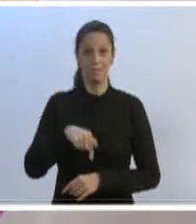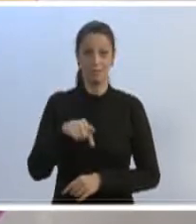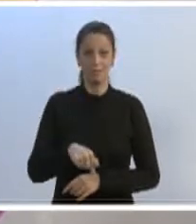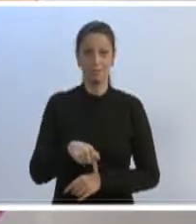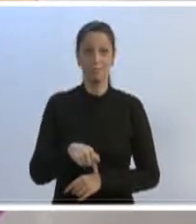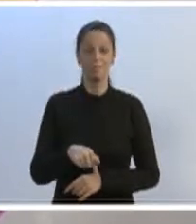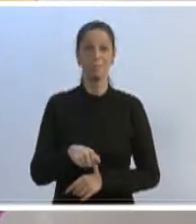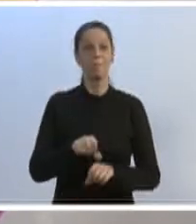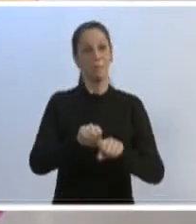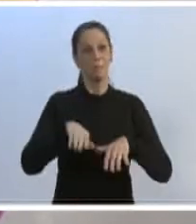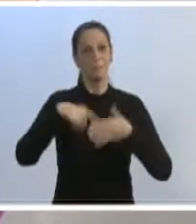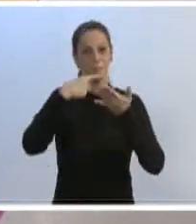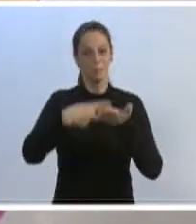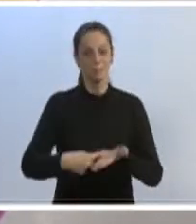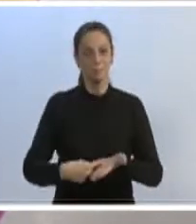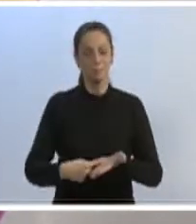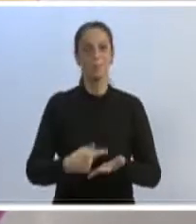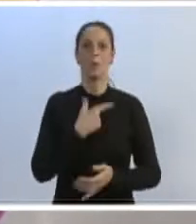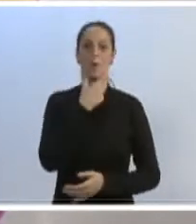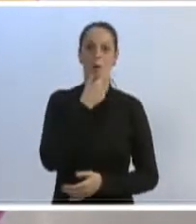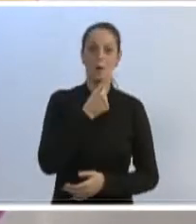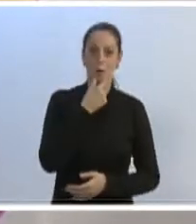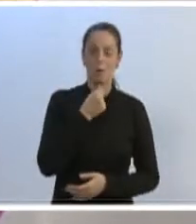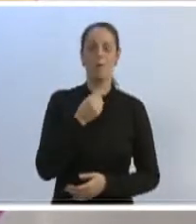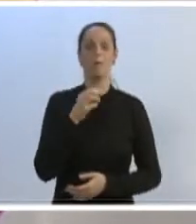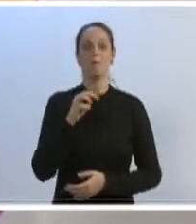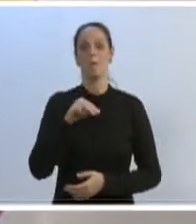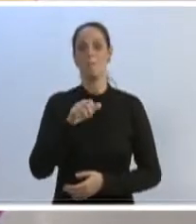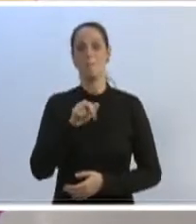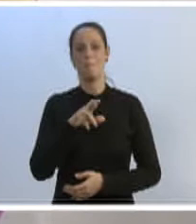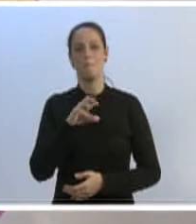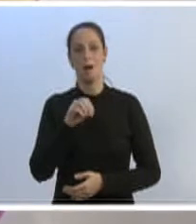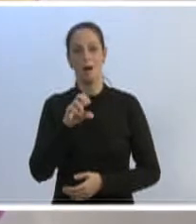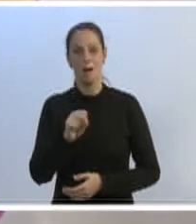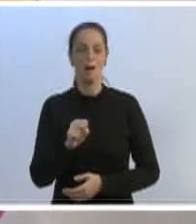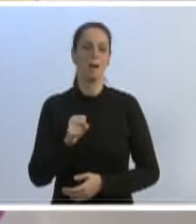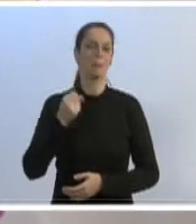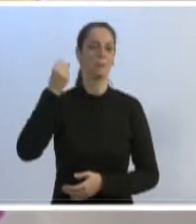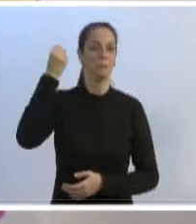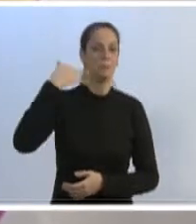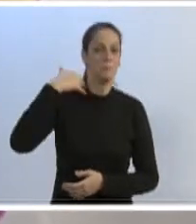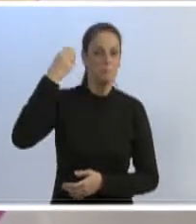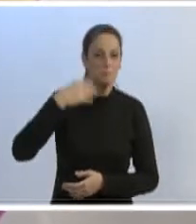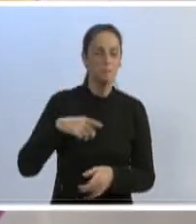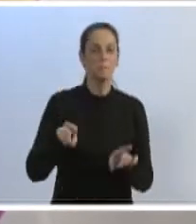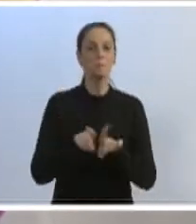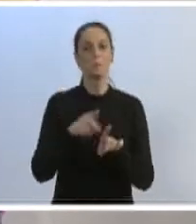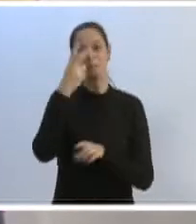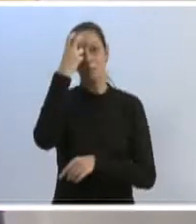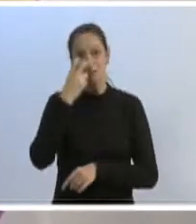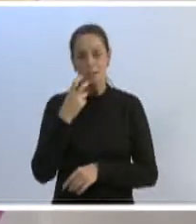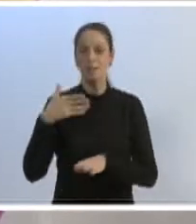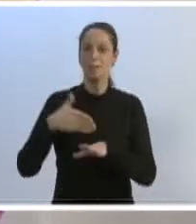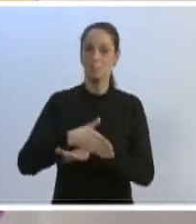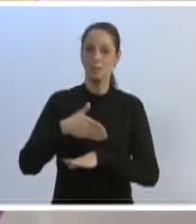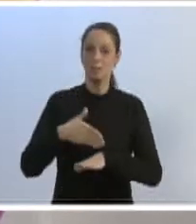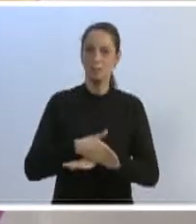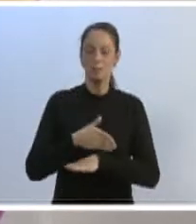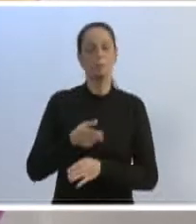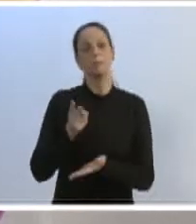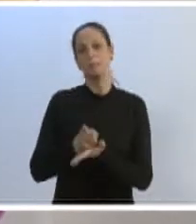Vereadores a sessão de hoje. Marcos, o Leandro, Baixinha, o Gil, todos vocês que sempre se fazem presentes aqui na nossa